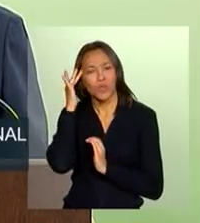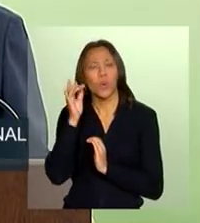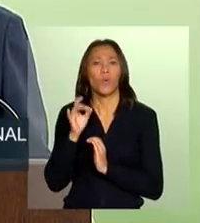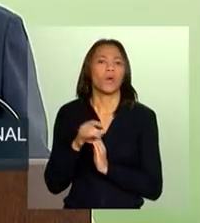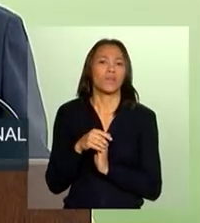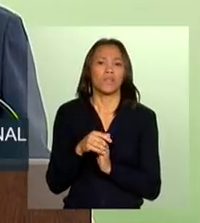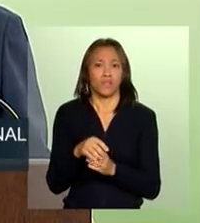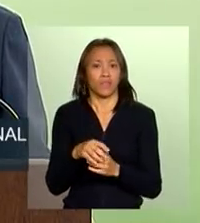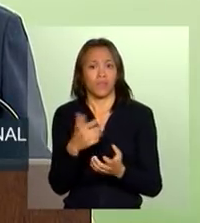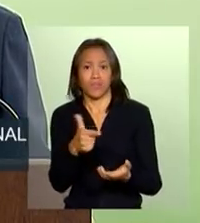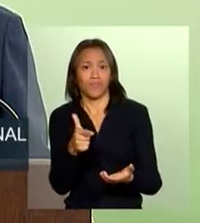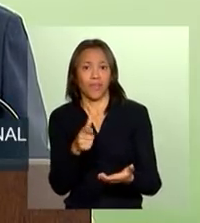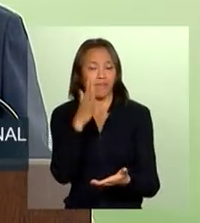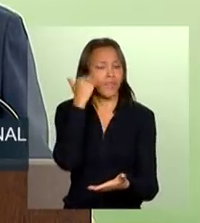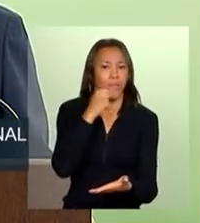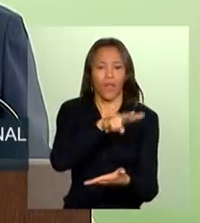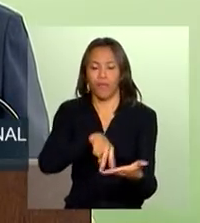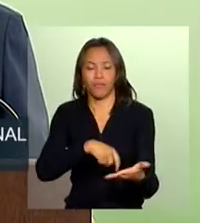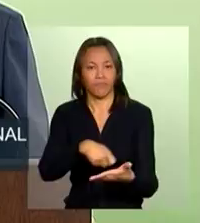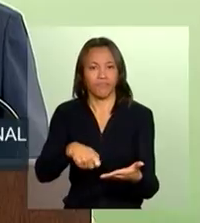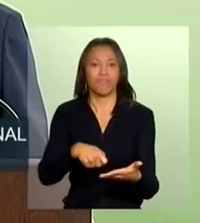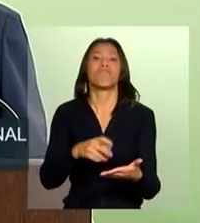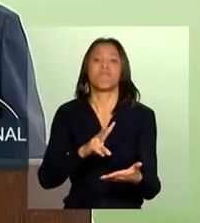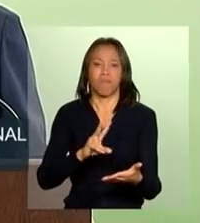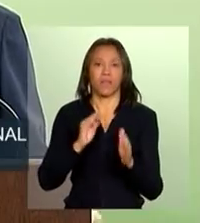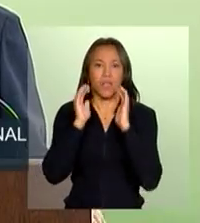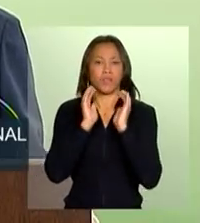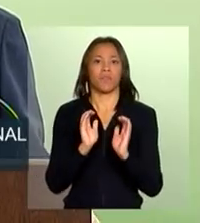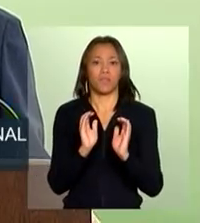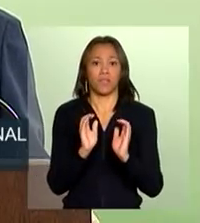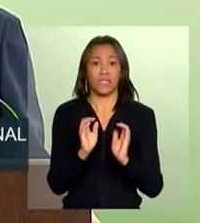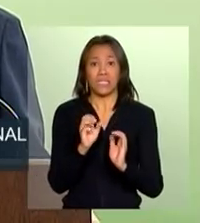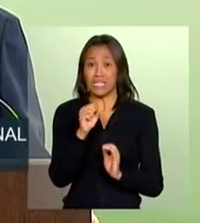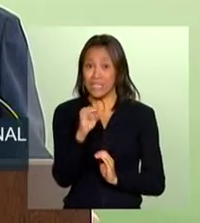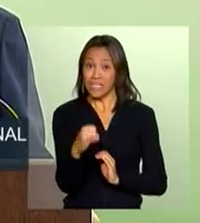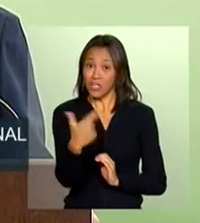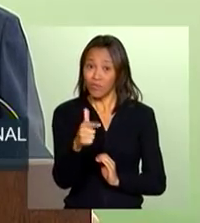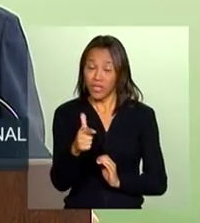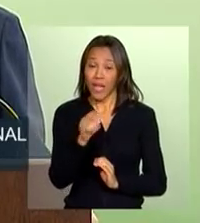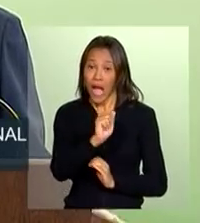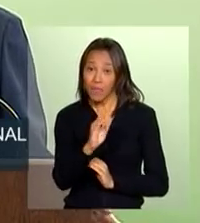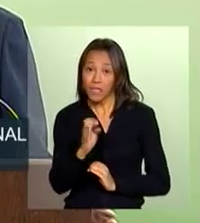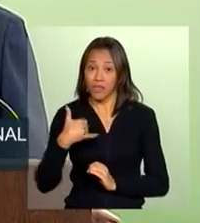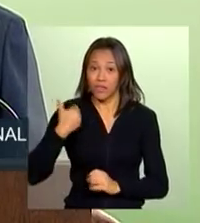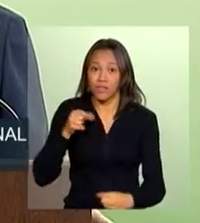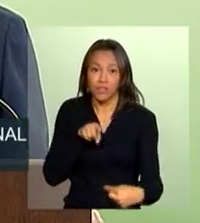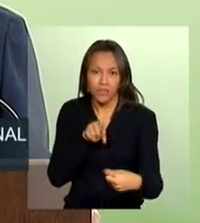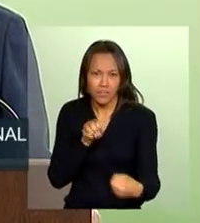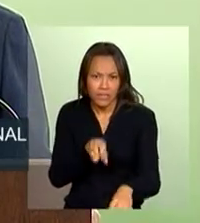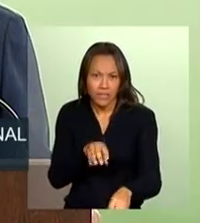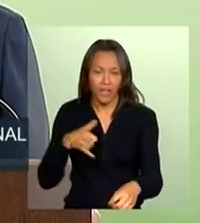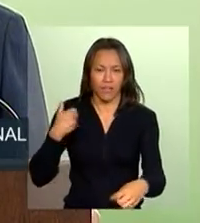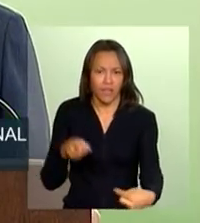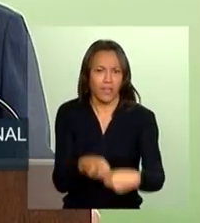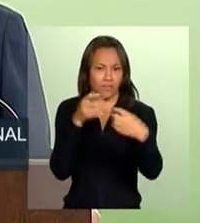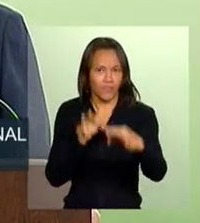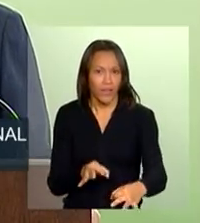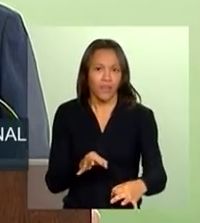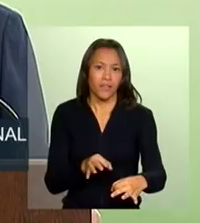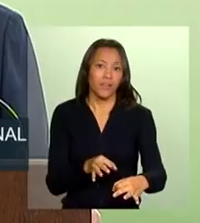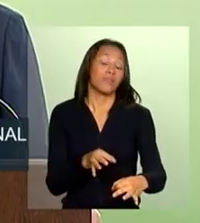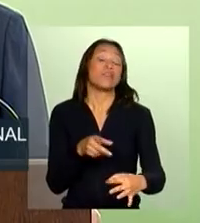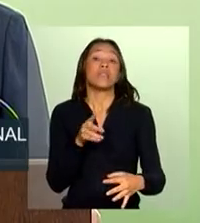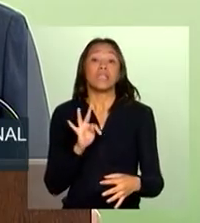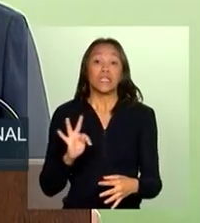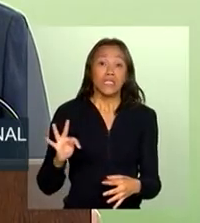sem alfabetização na idade certa. E sem alfabetização na idade certa, o pilar sobre o qual se